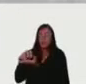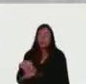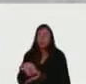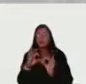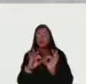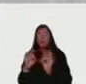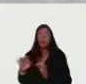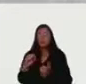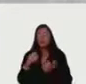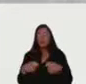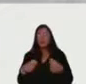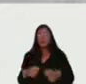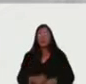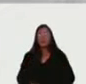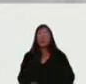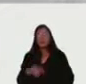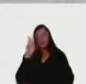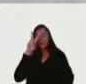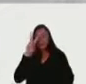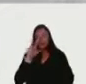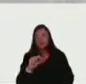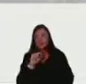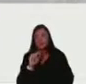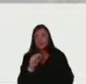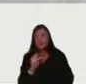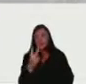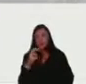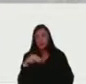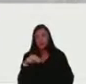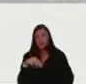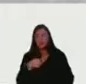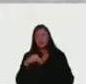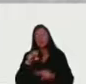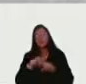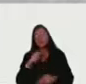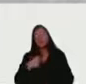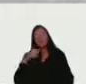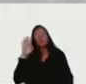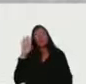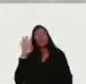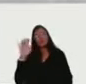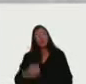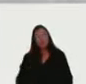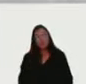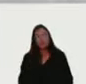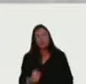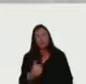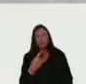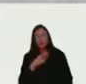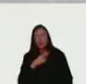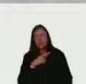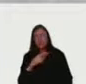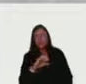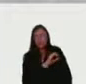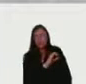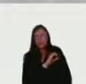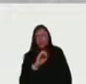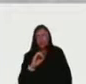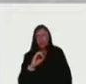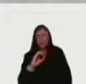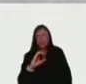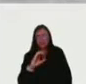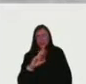agora de memória, em 2 minutos sentado ali, depois que o Marcelo falou, eu fiquei pensando. Nós temos a entrega da creche ali da Vila São Luís, da Vila